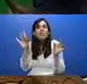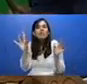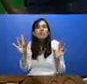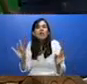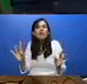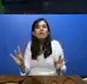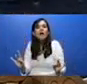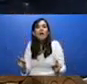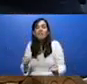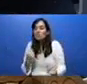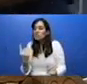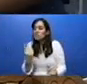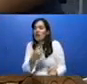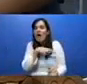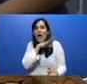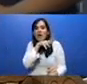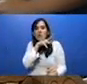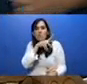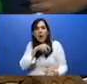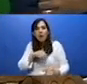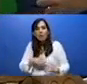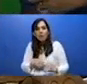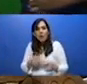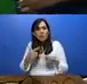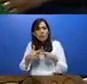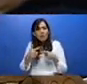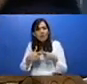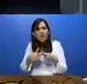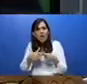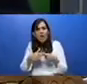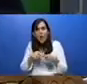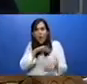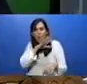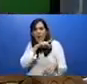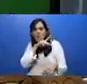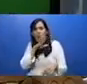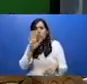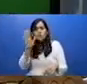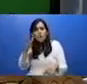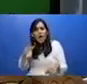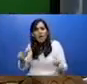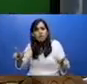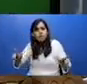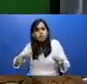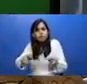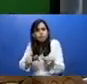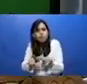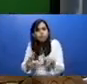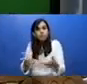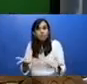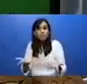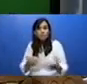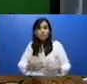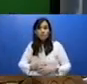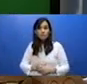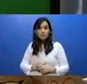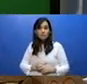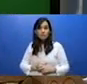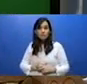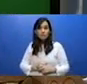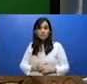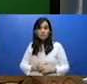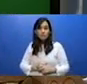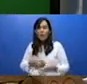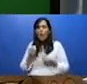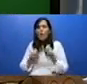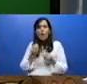animal extinto como o cliptodonte? Como que eles podem tirar informações para reproduzir este animal e falar